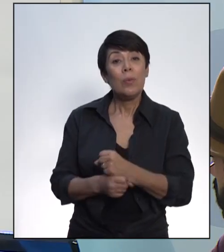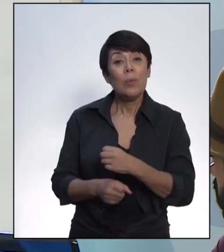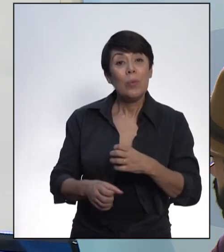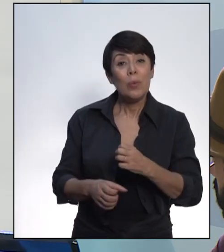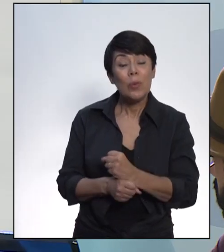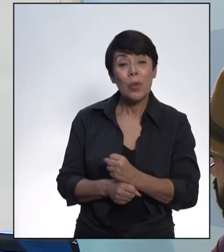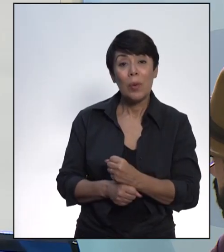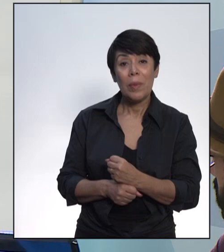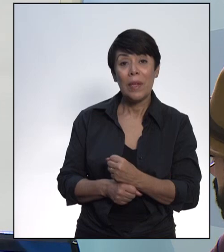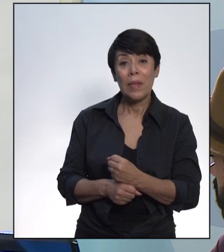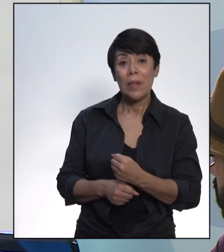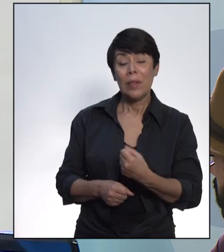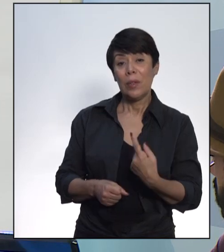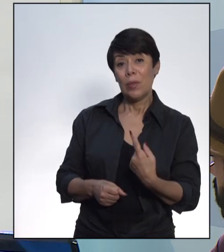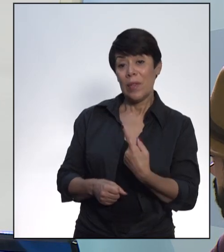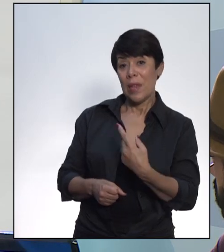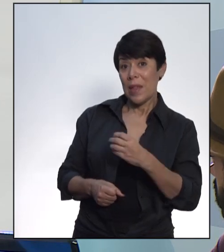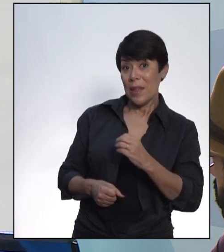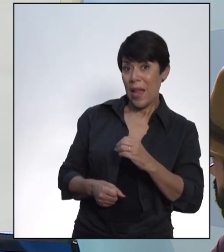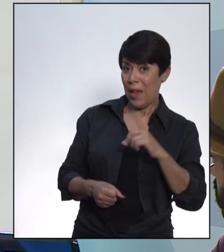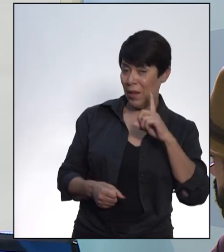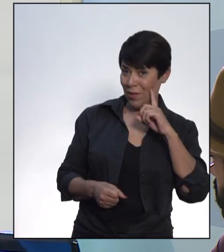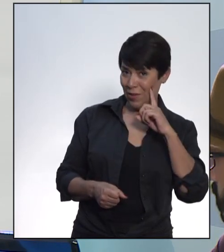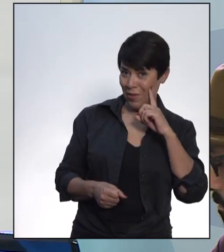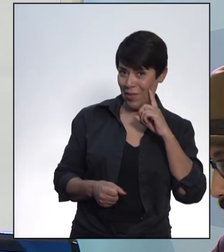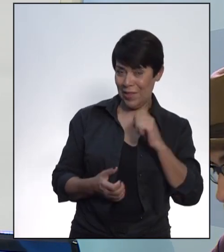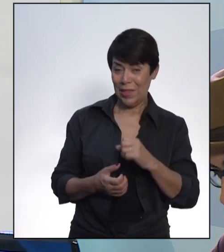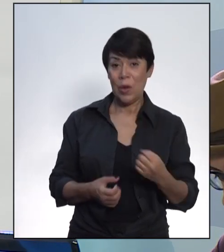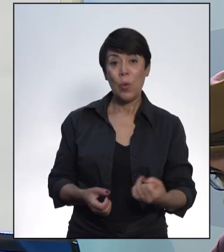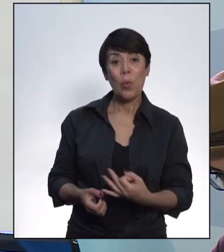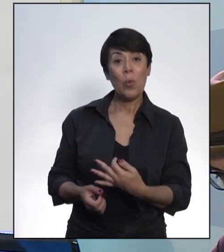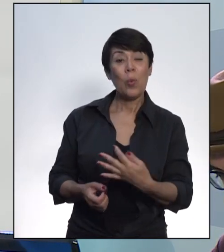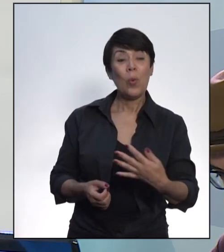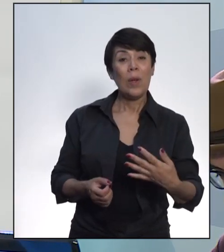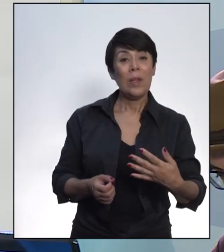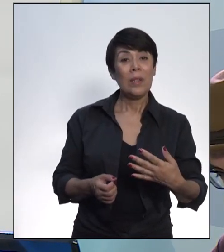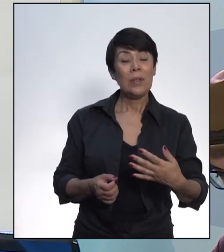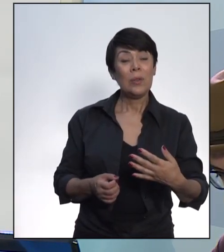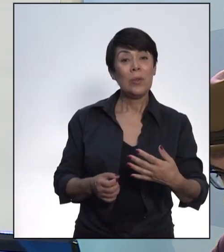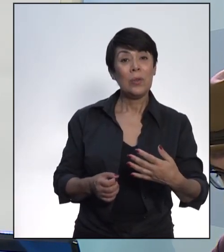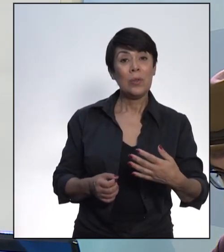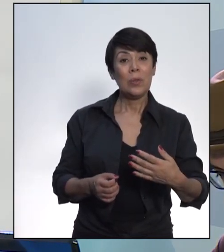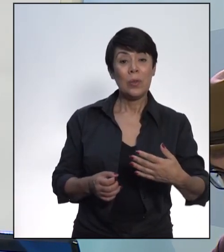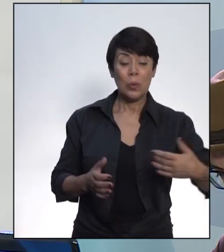desses 10 primeiros termos. Eu quero a quantidade que eu entreguei